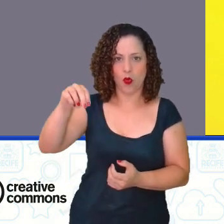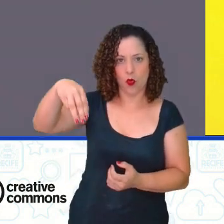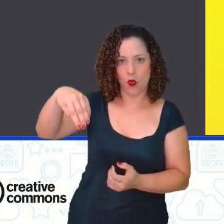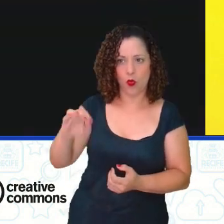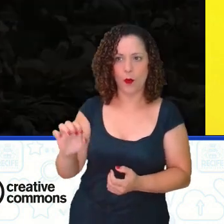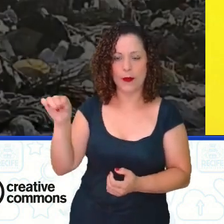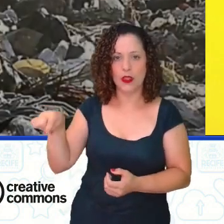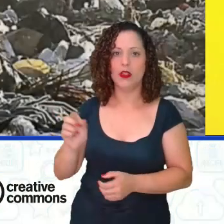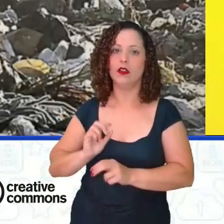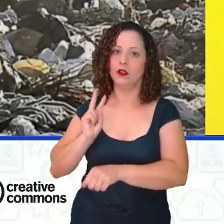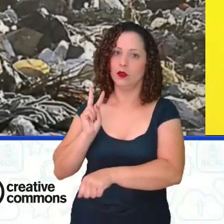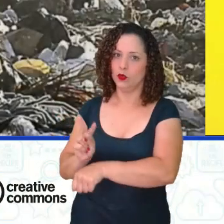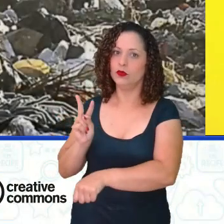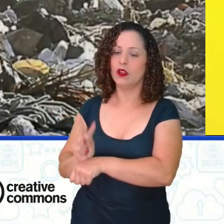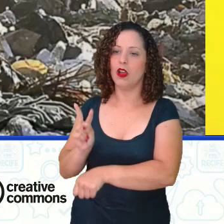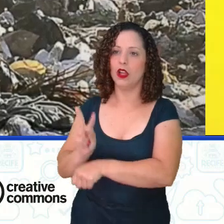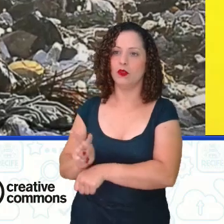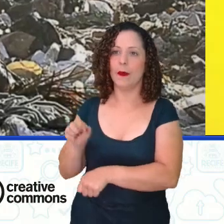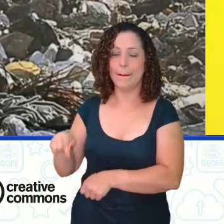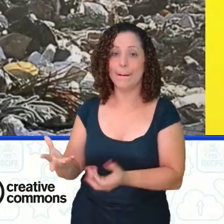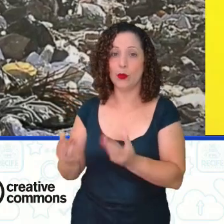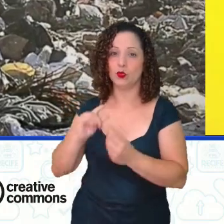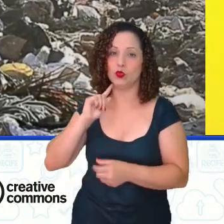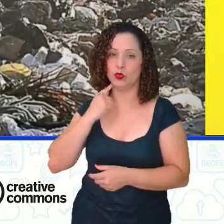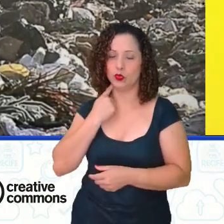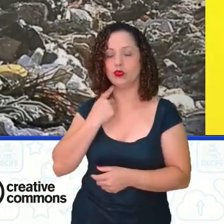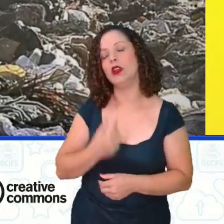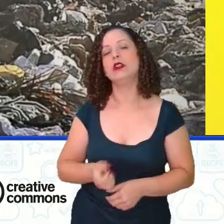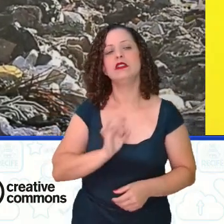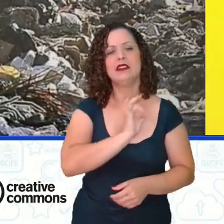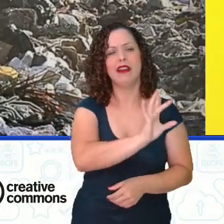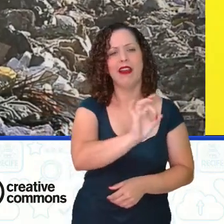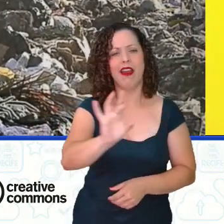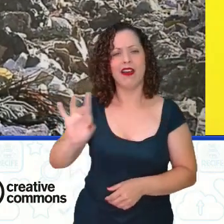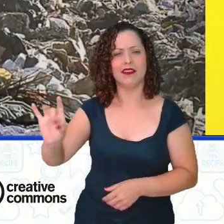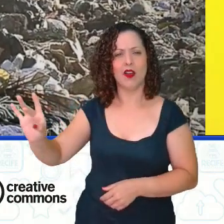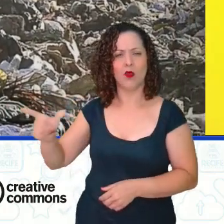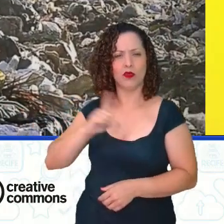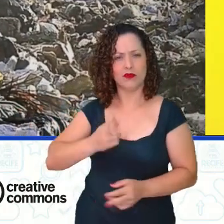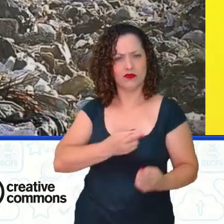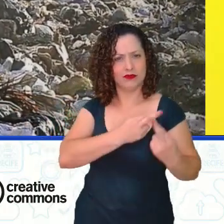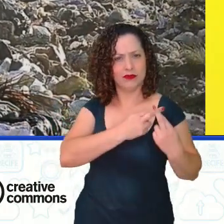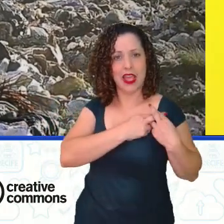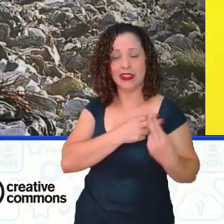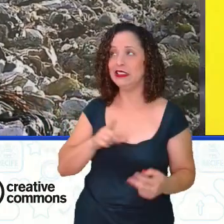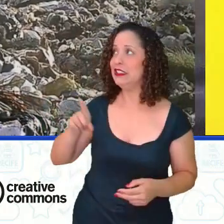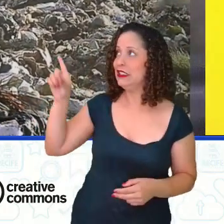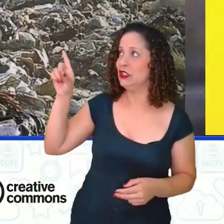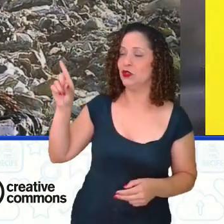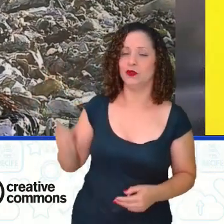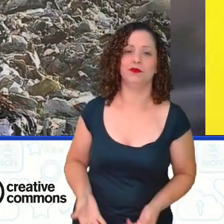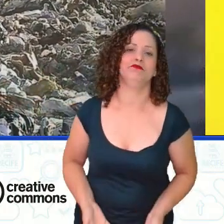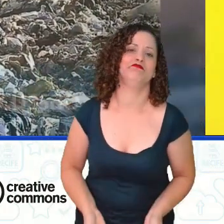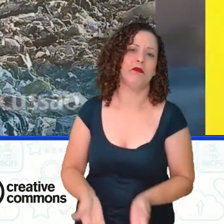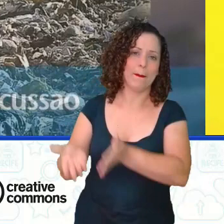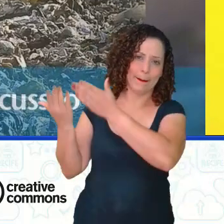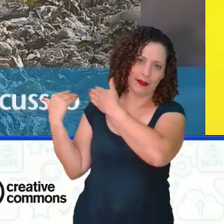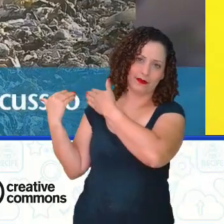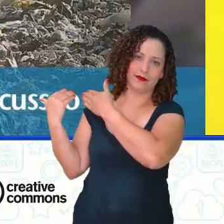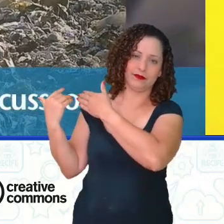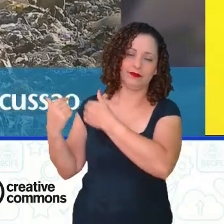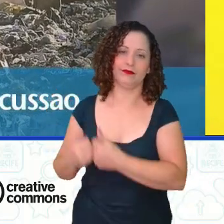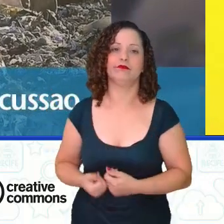esgoto. Se todos fizessem sua parte, os lixões seriam coisa do passado no Brasil. O